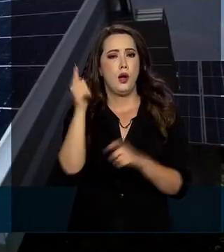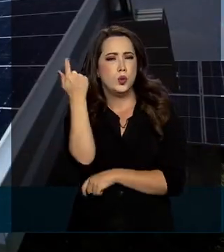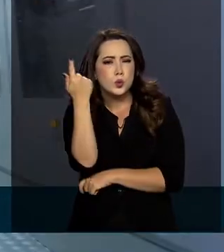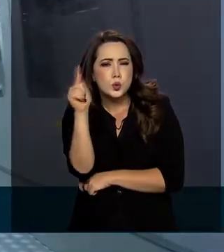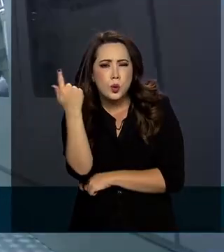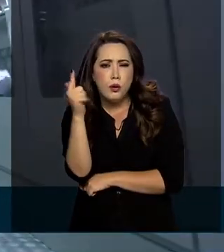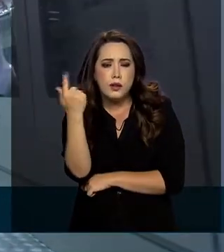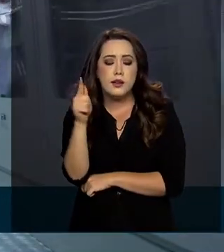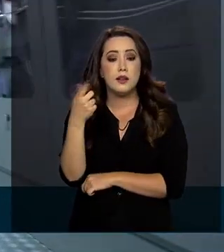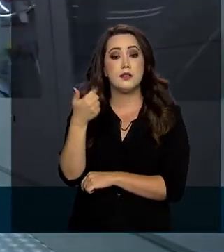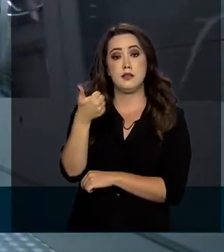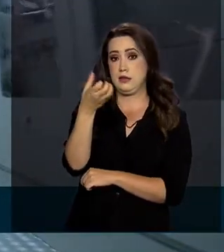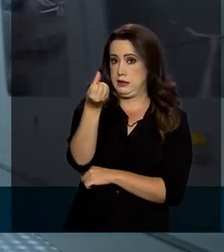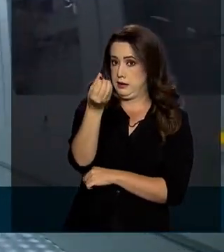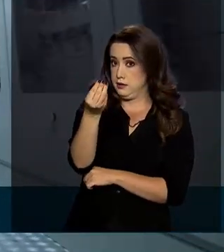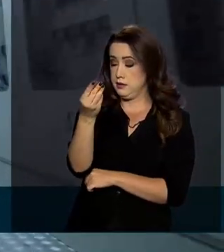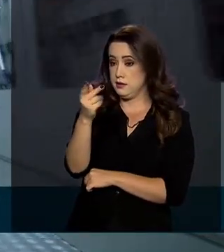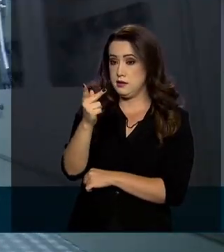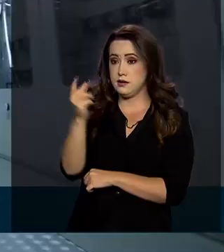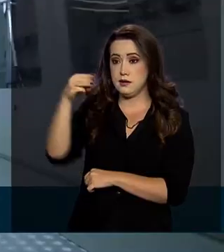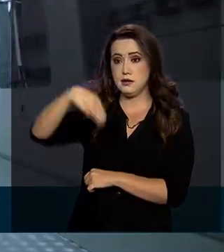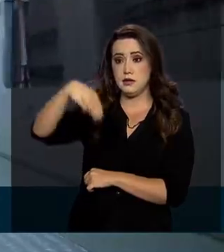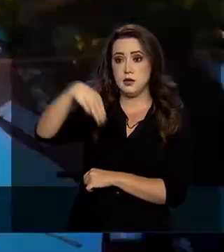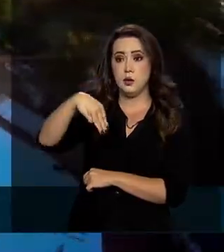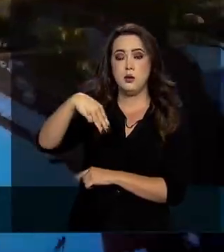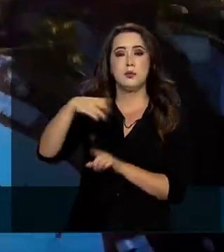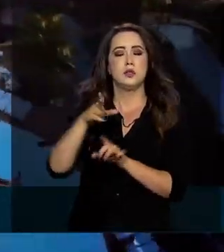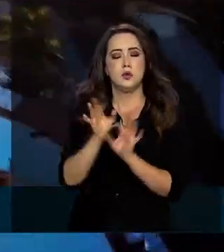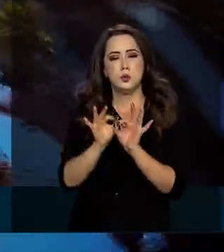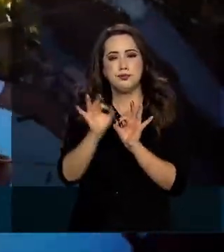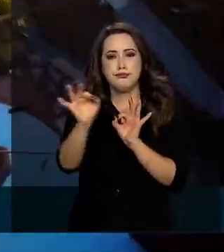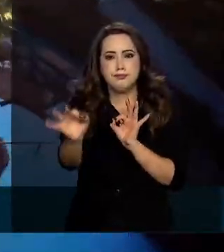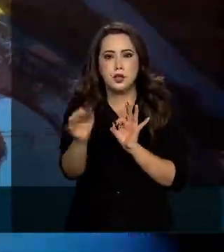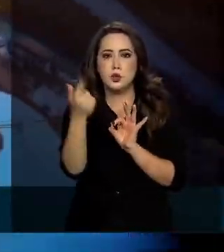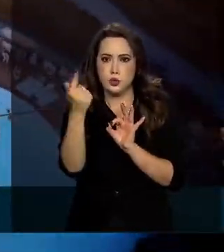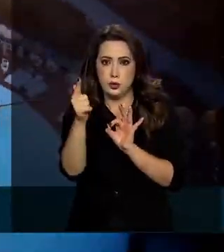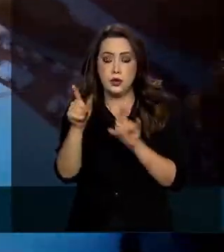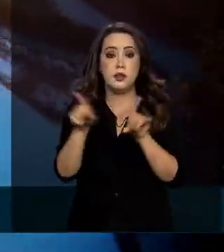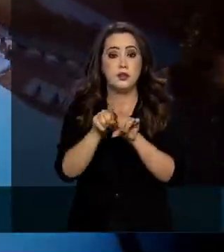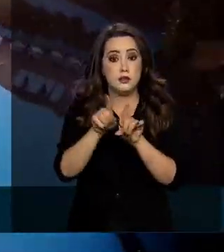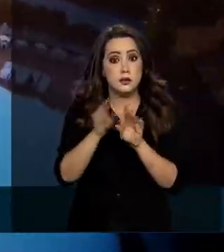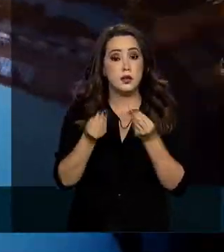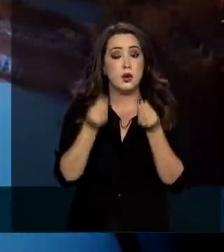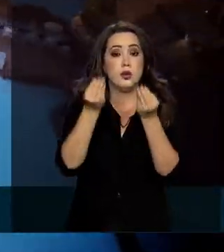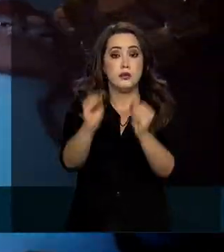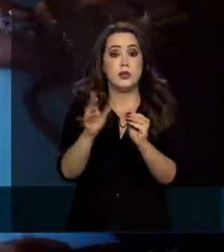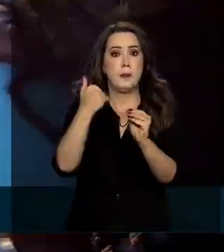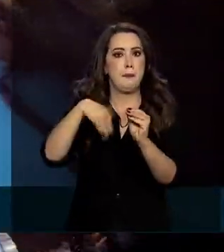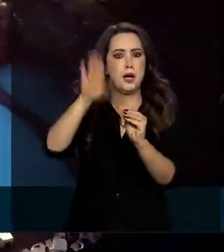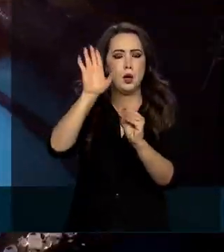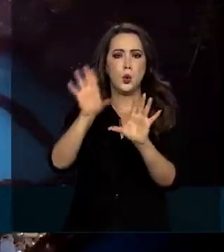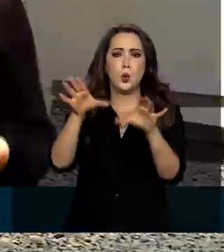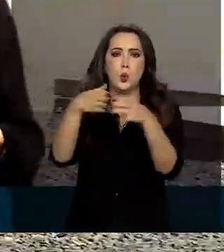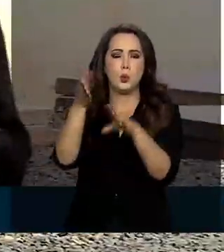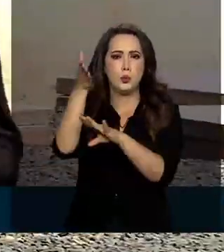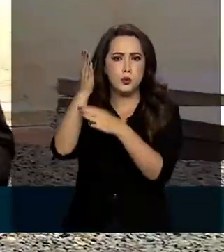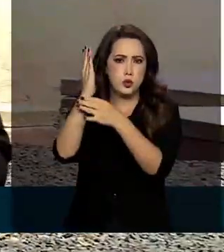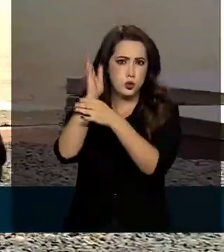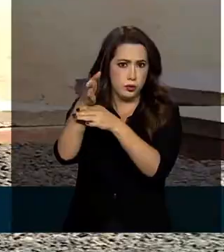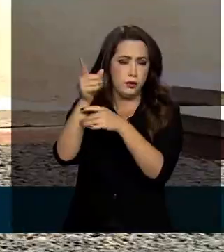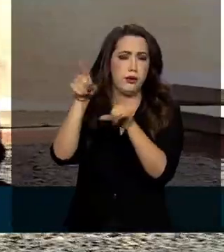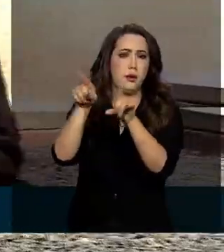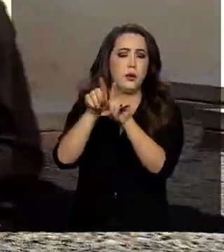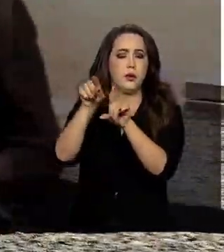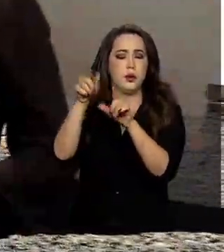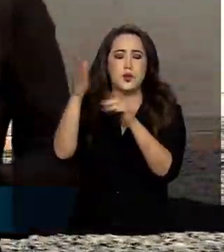a cerca de 160 quilômetros de Goiânia, vai atender a um dos maiores grupos hoteleiros da região. A